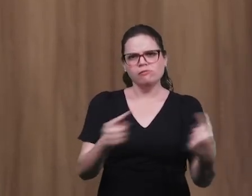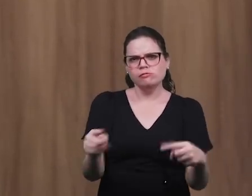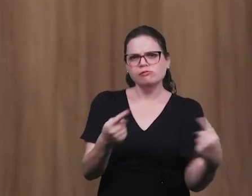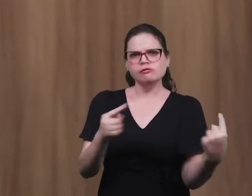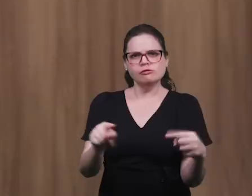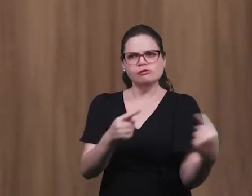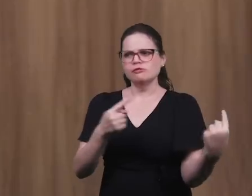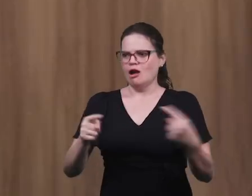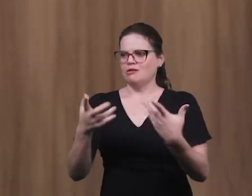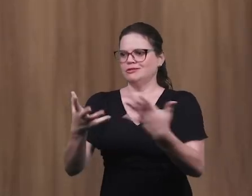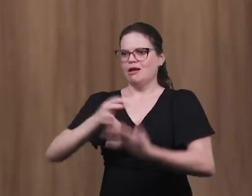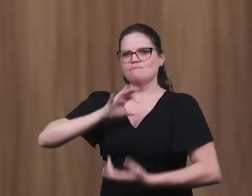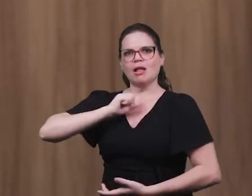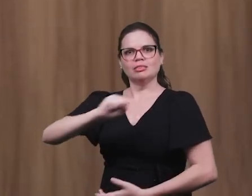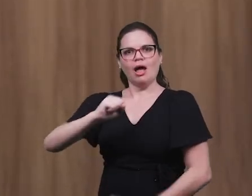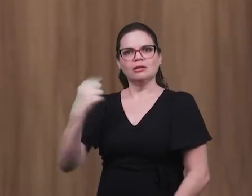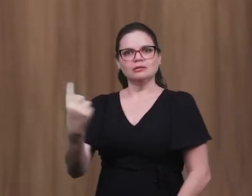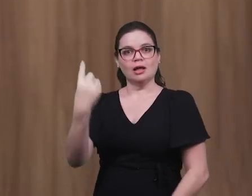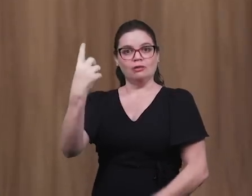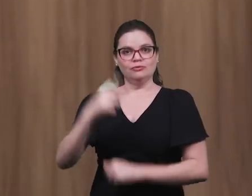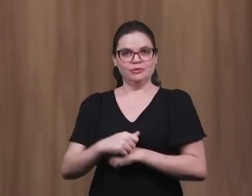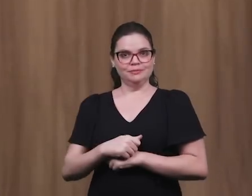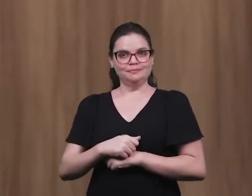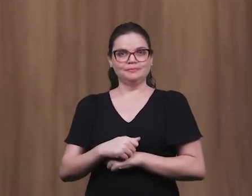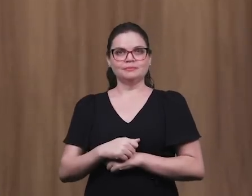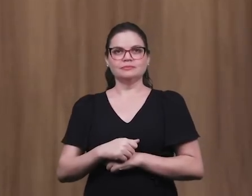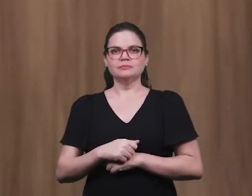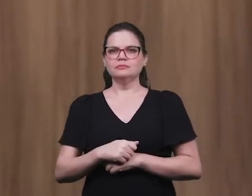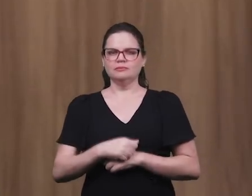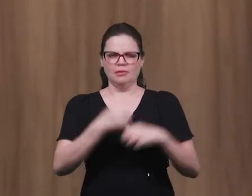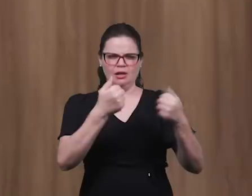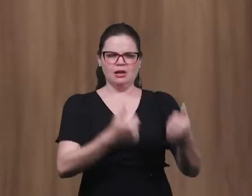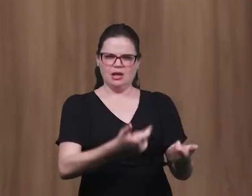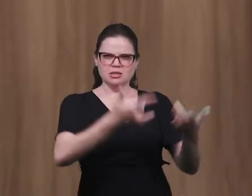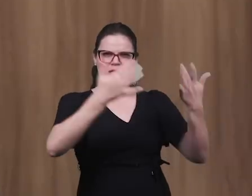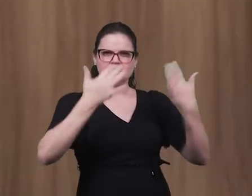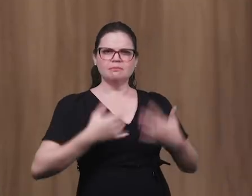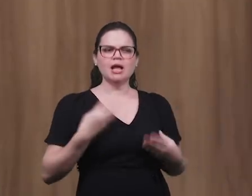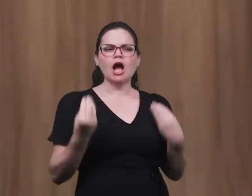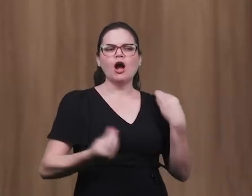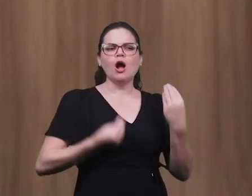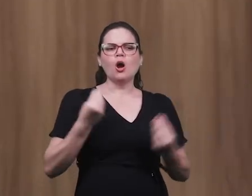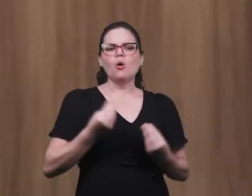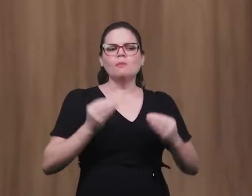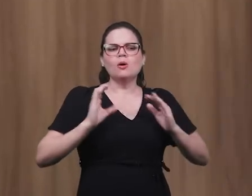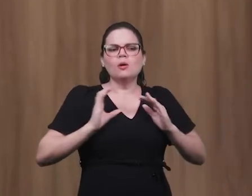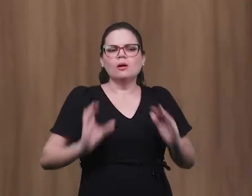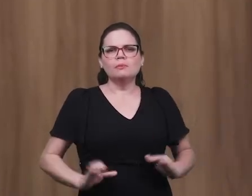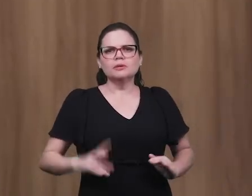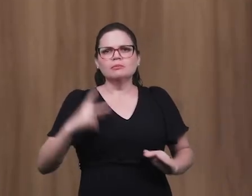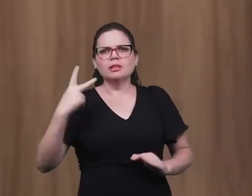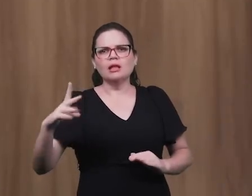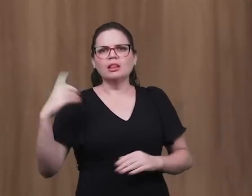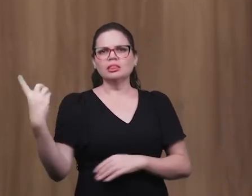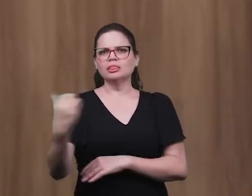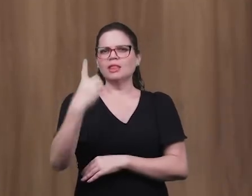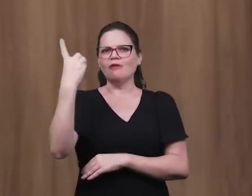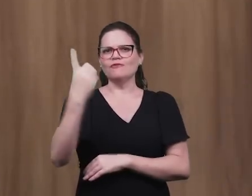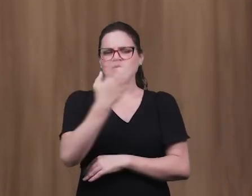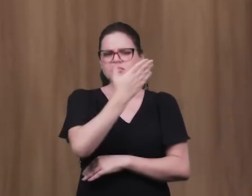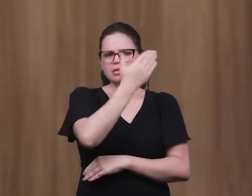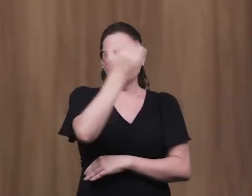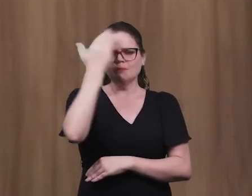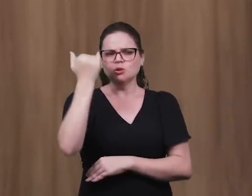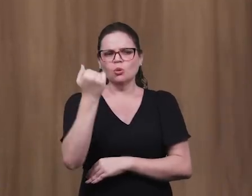à procura de Davi para tirar a vida dele. Fala um pouco para nós como que seria o proceder de Davi com